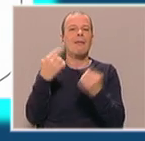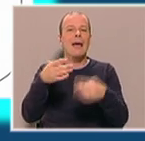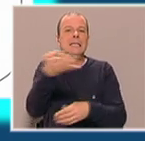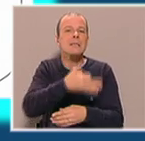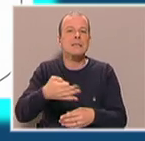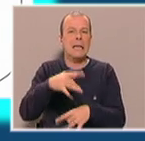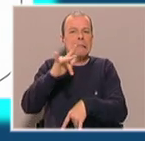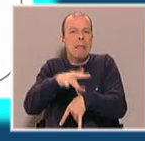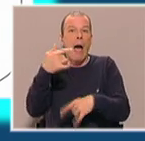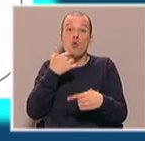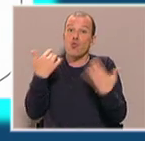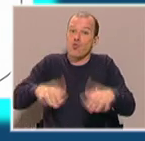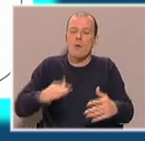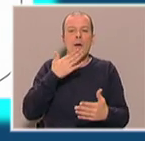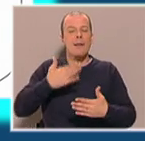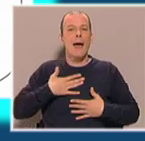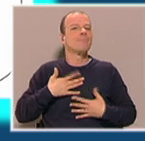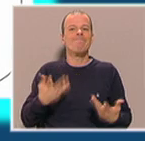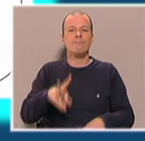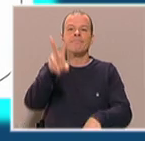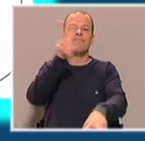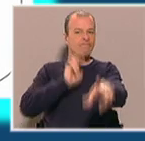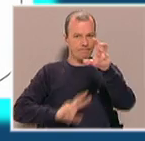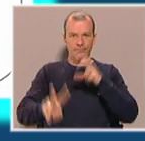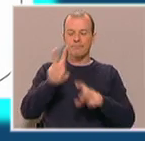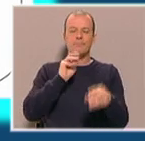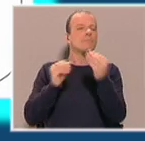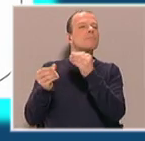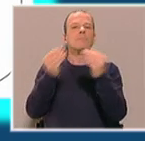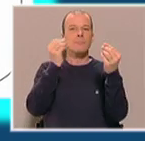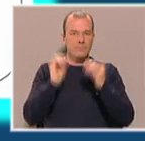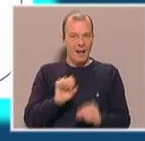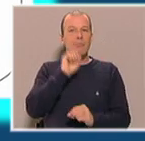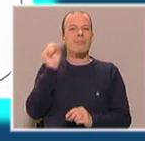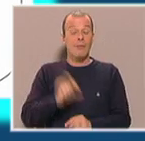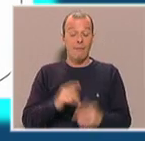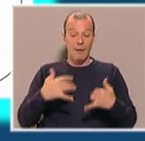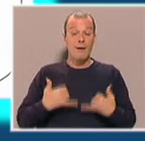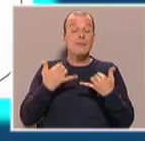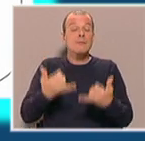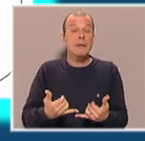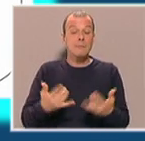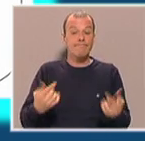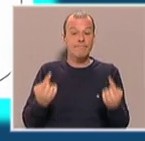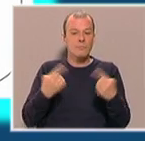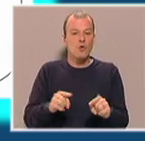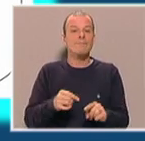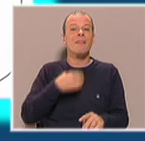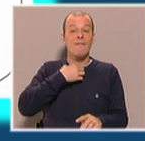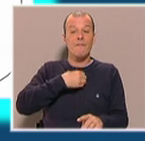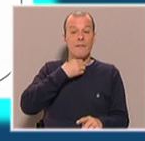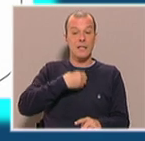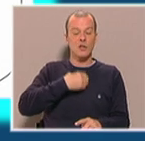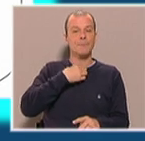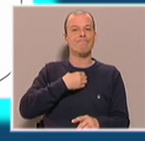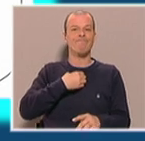células sensoriais que nos permitem ter olfato, para nós conseguirmos cheirar. Depois, o órgão a seguir, temos a faringe.